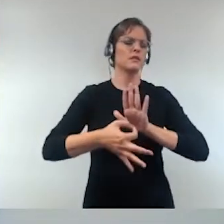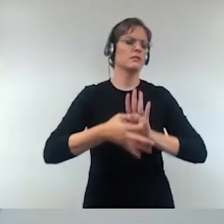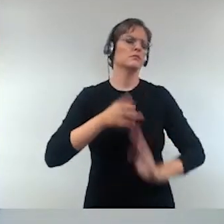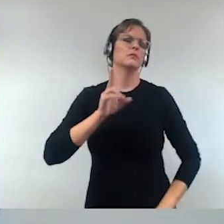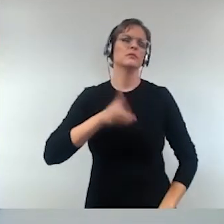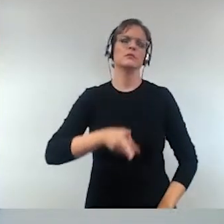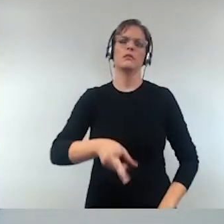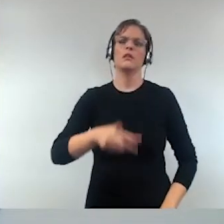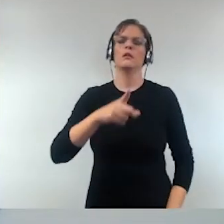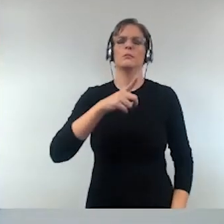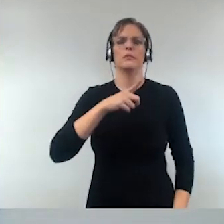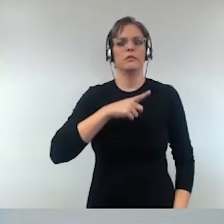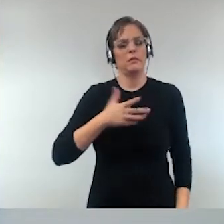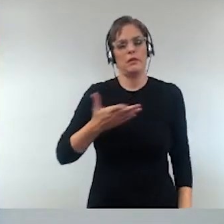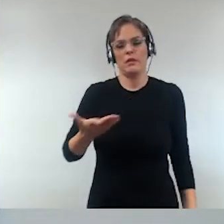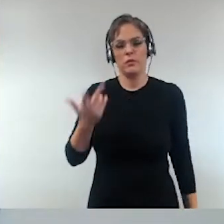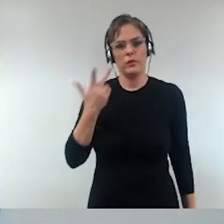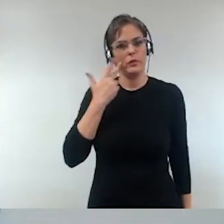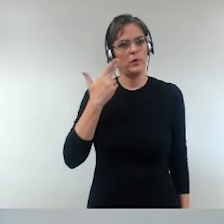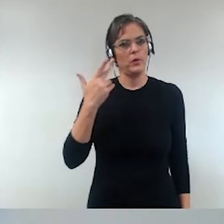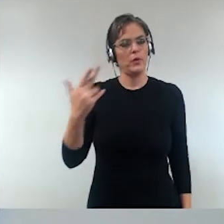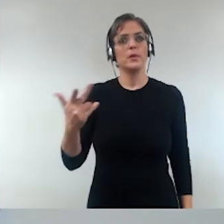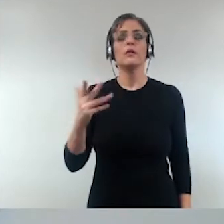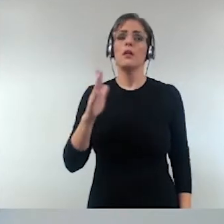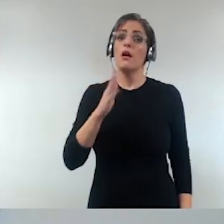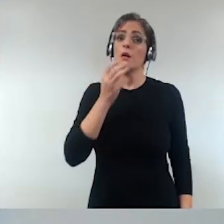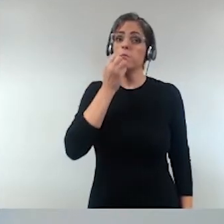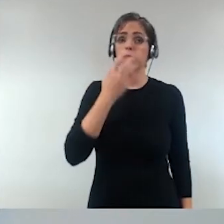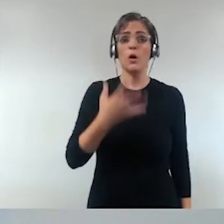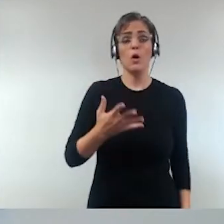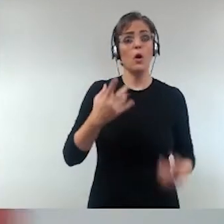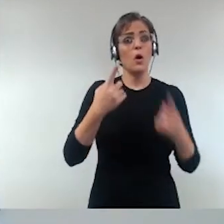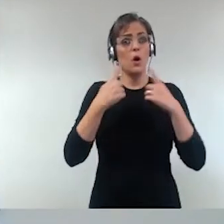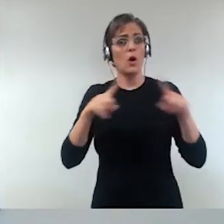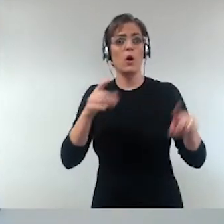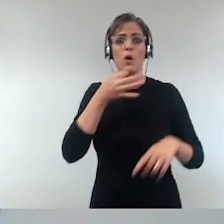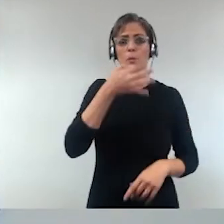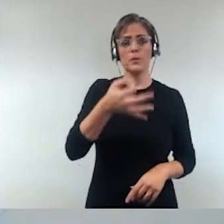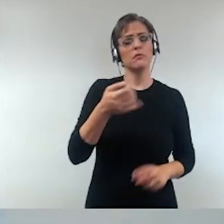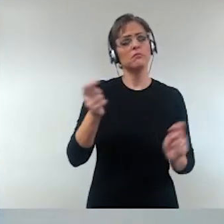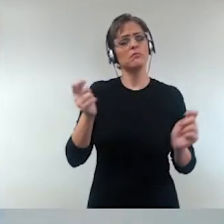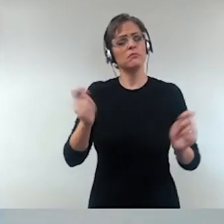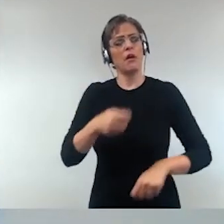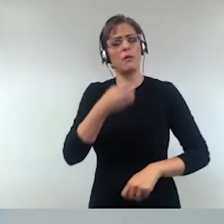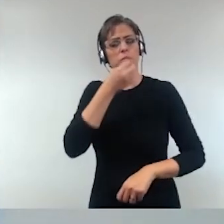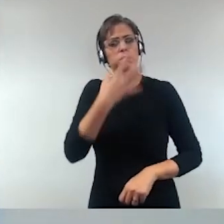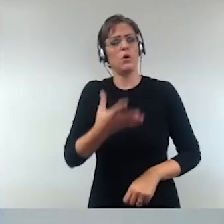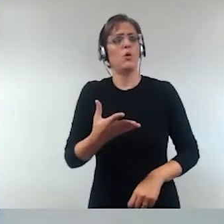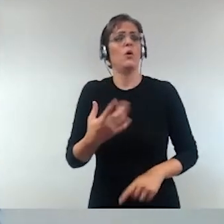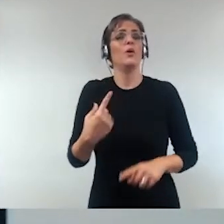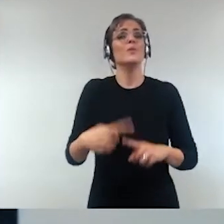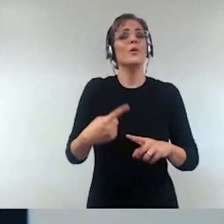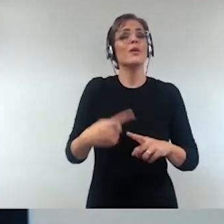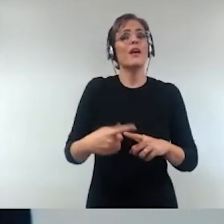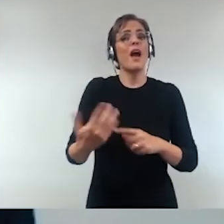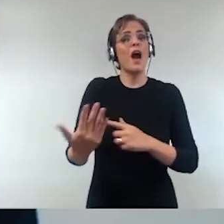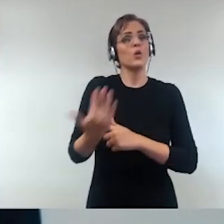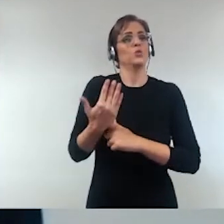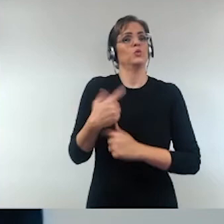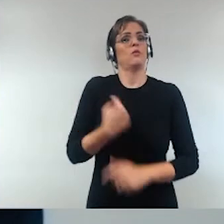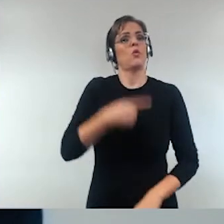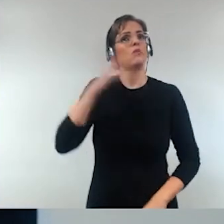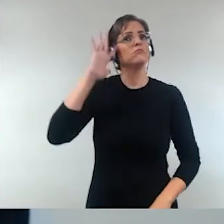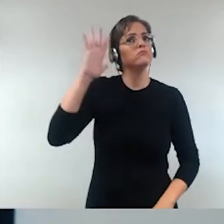e sempre haverá. E as críticas, do modo geral, elas são saudáveis, elas são, quando adequadas, elas são bem-vindas porque nos convidam à